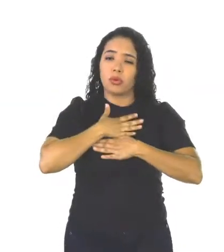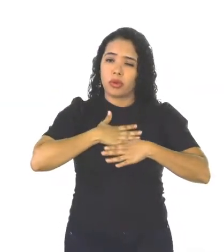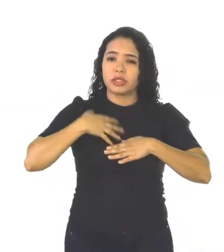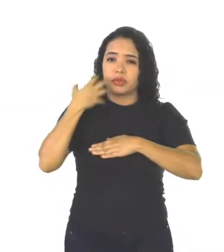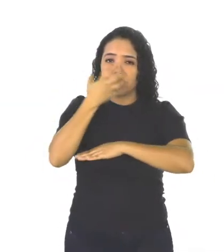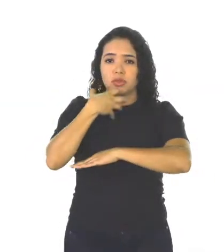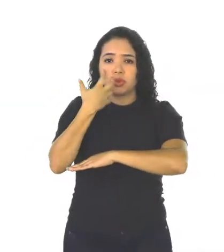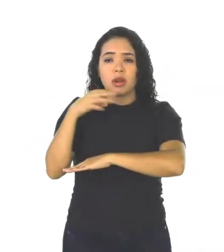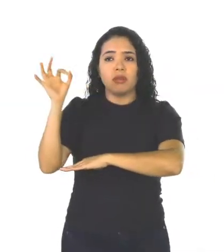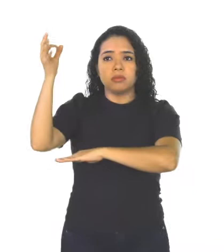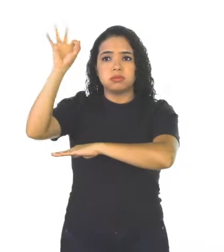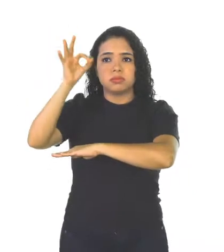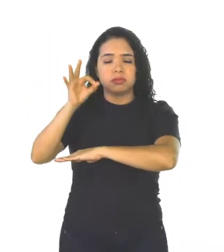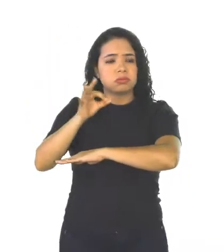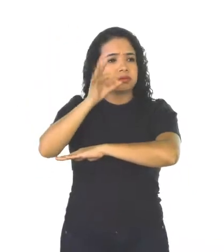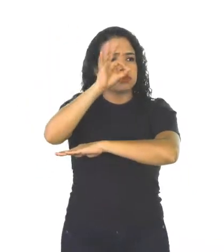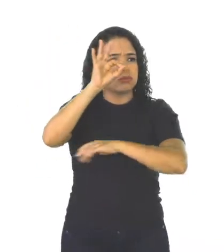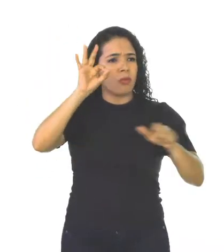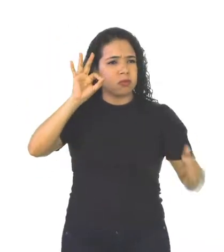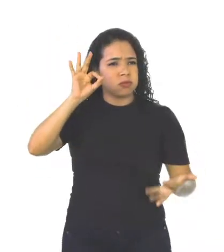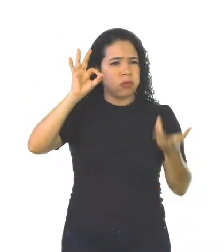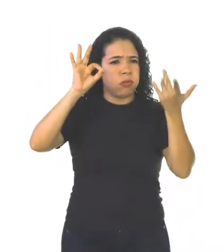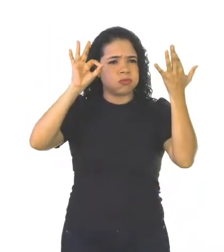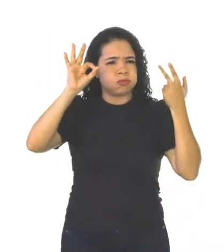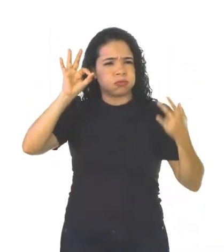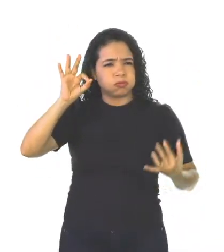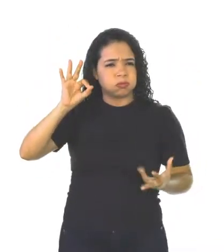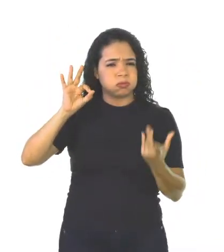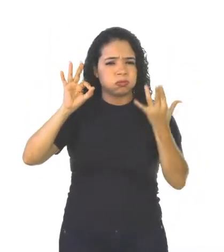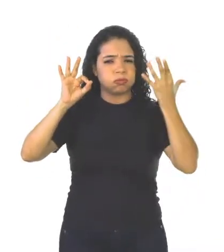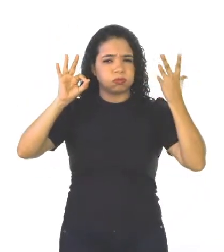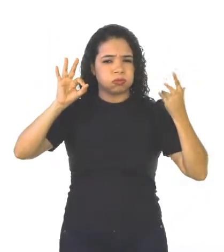que o incêndio aconteceu, causando